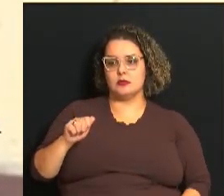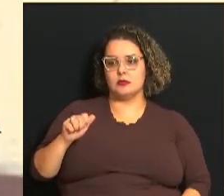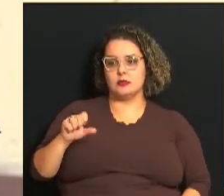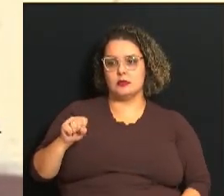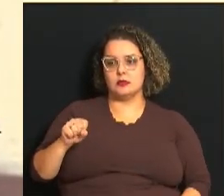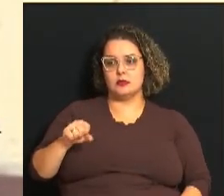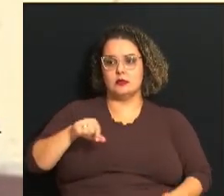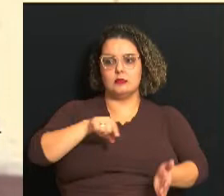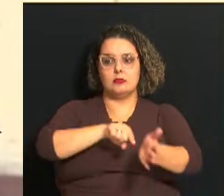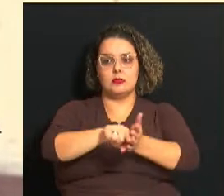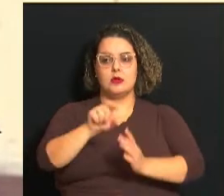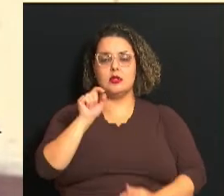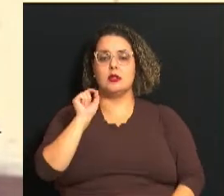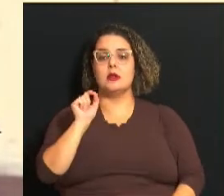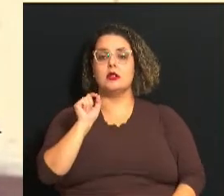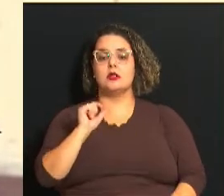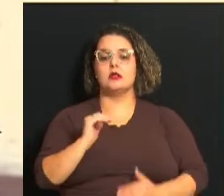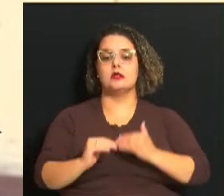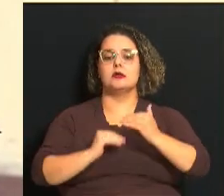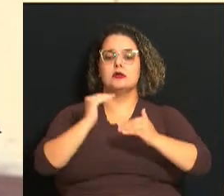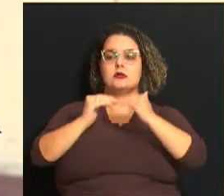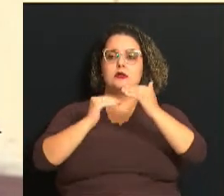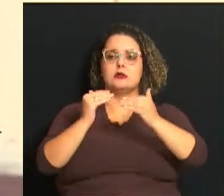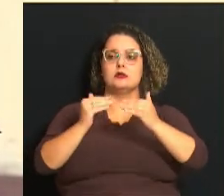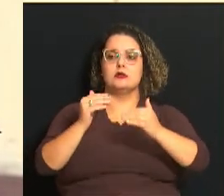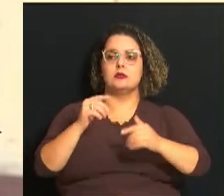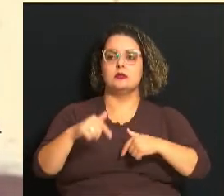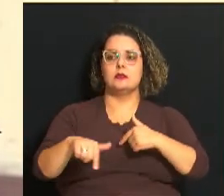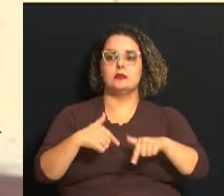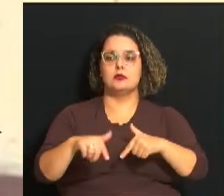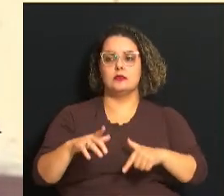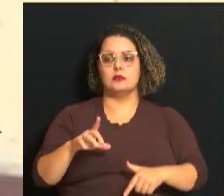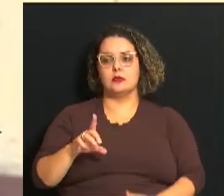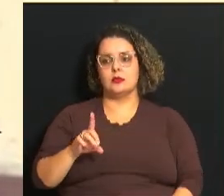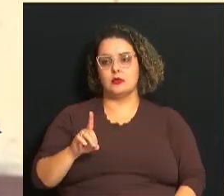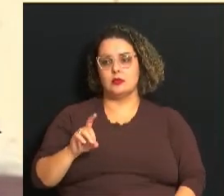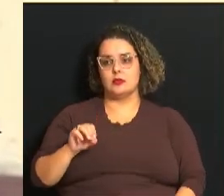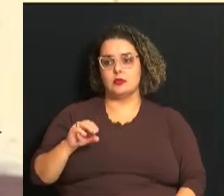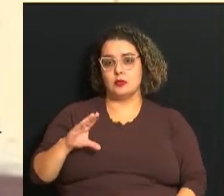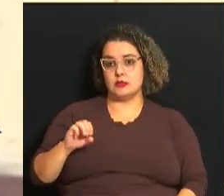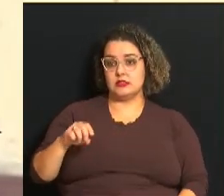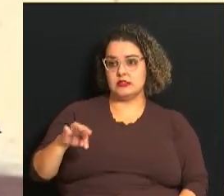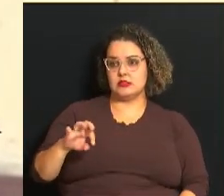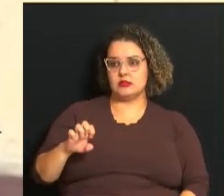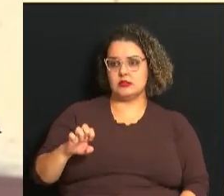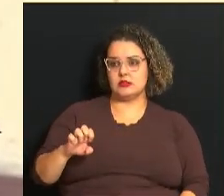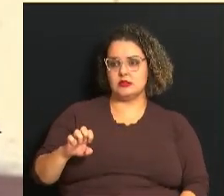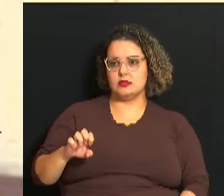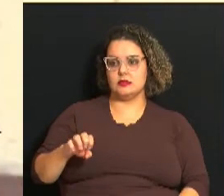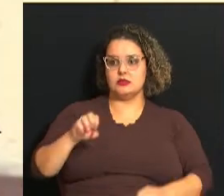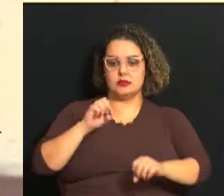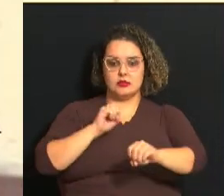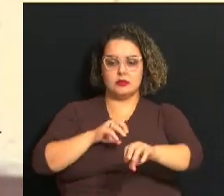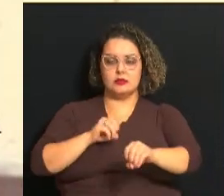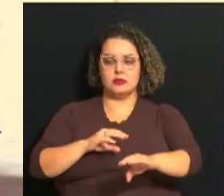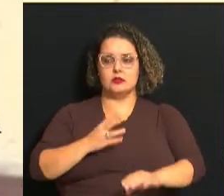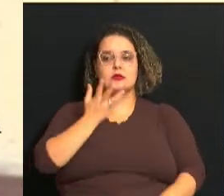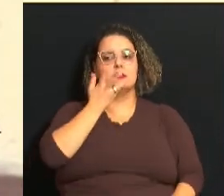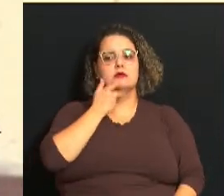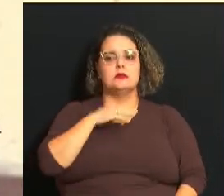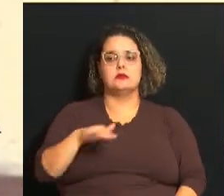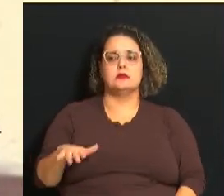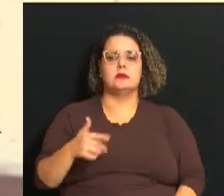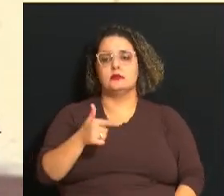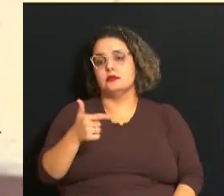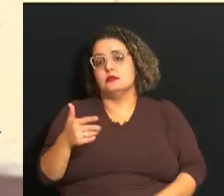que tem que desenvolve o trabalho docente dentro da sala de aula na educação infantil né não tinha